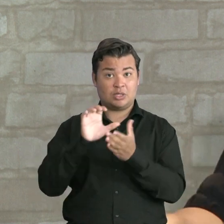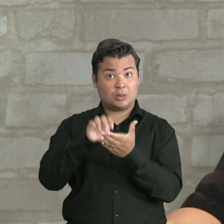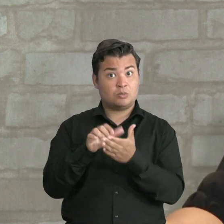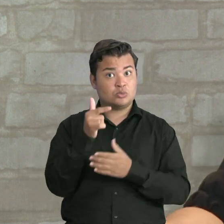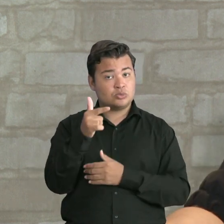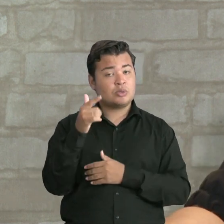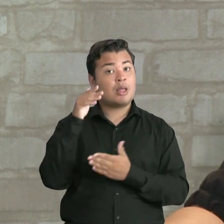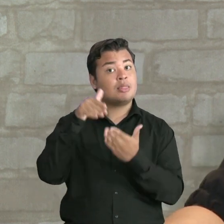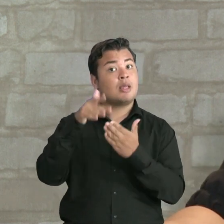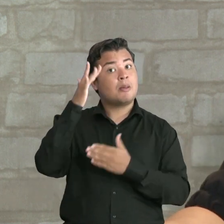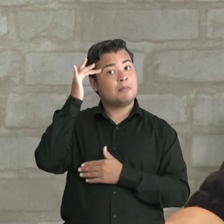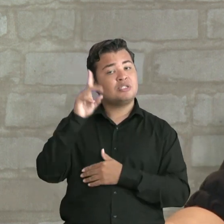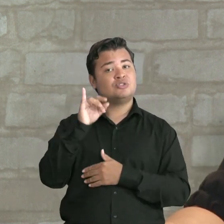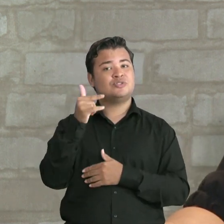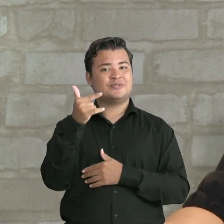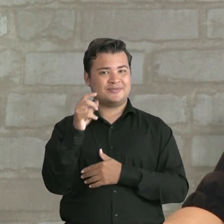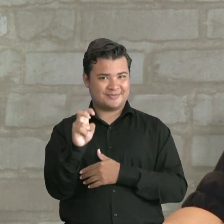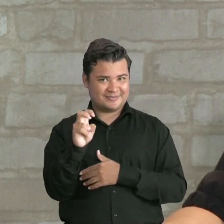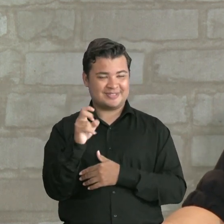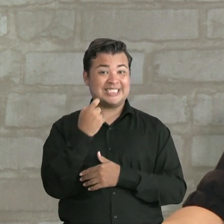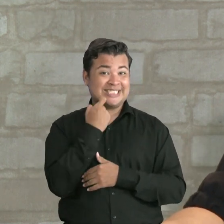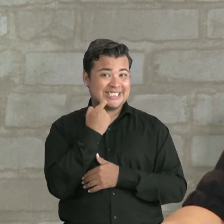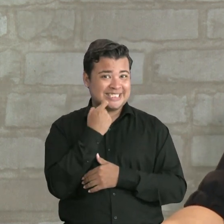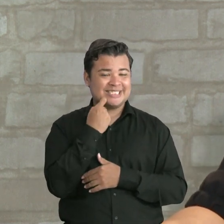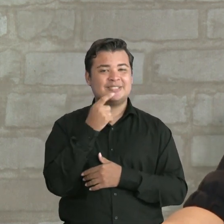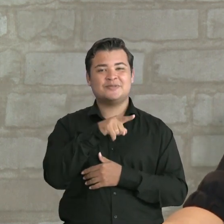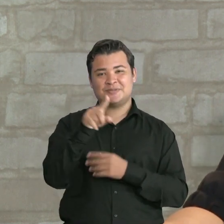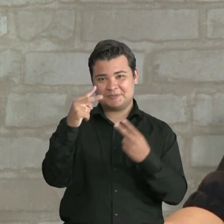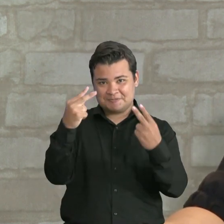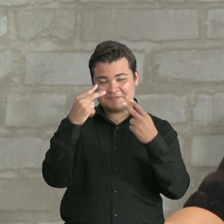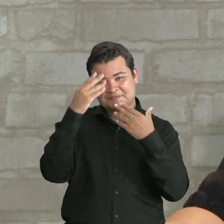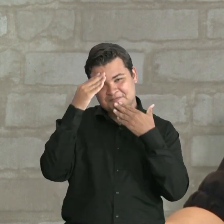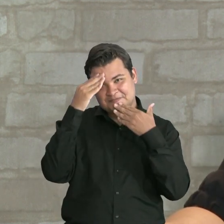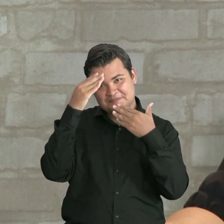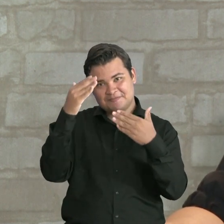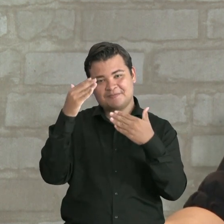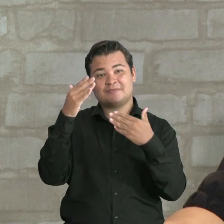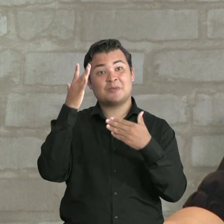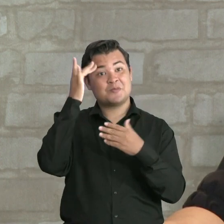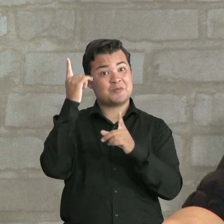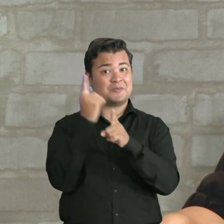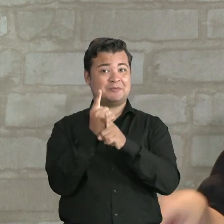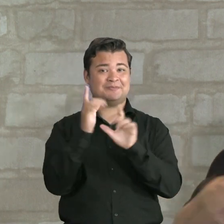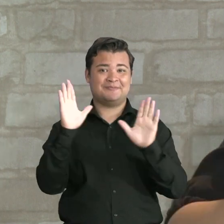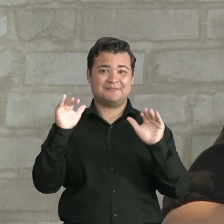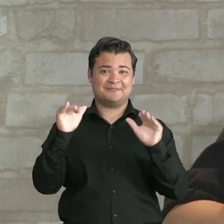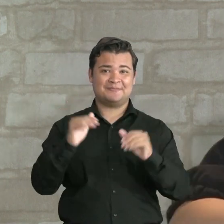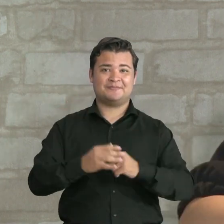sexta-feira, dia 25. Muito obrigada pela sua companhia, pela sua audiência e até amanhã.